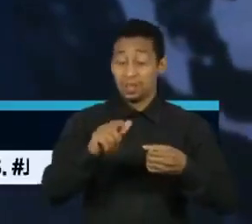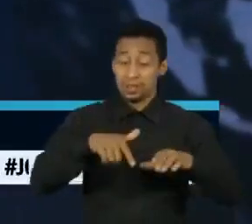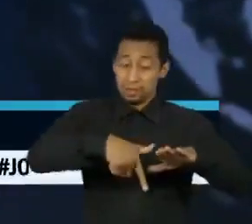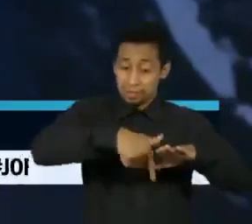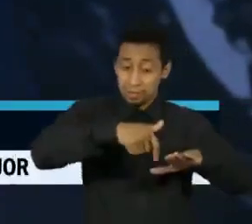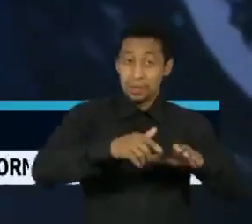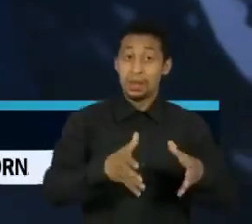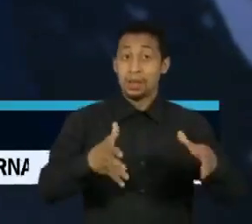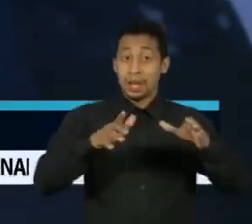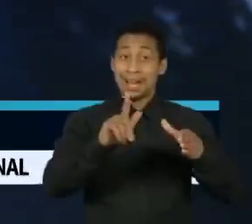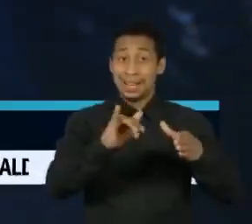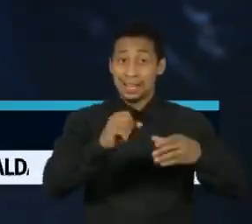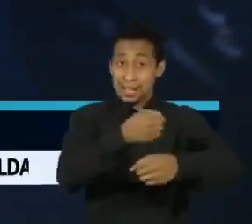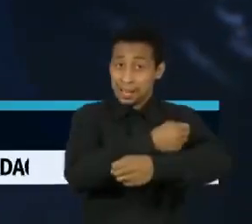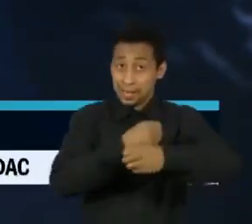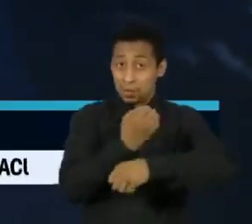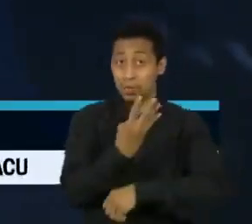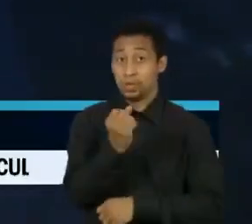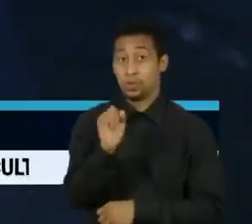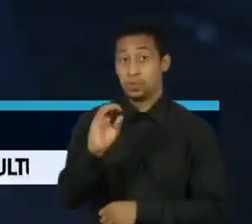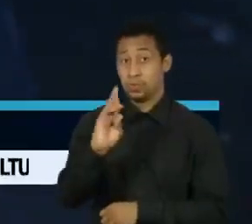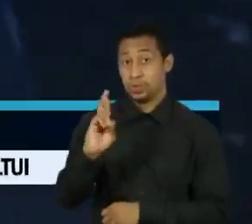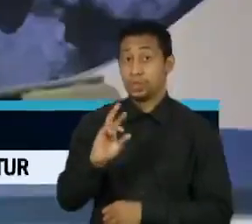se o lugar e o gás 48 por cento